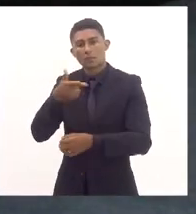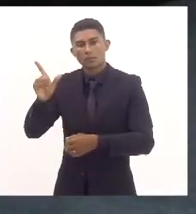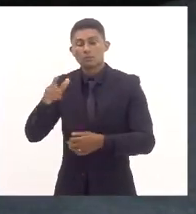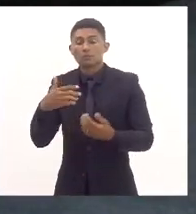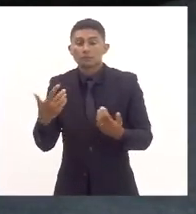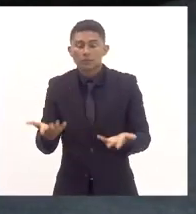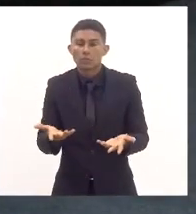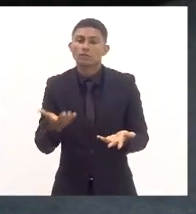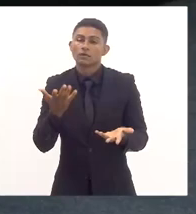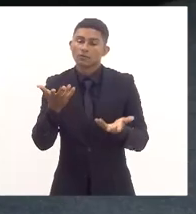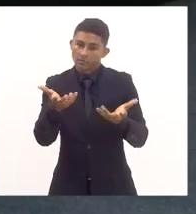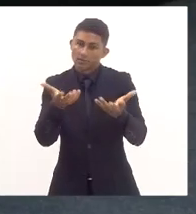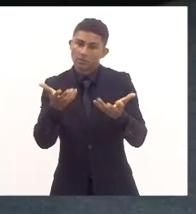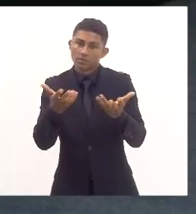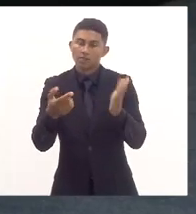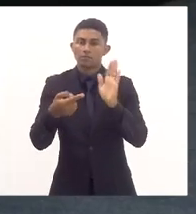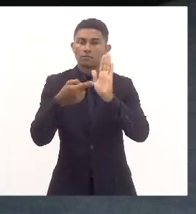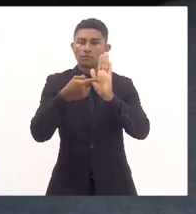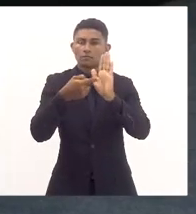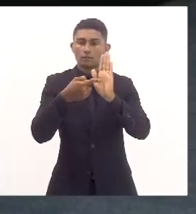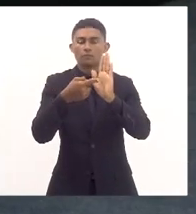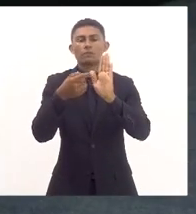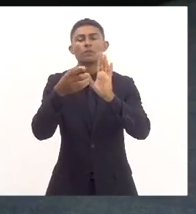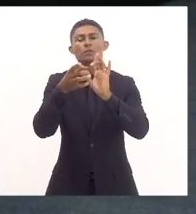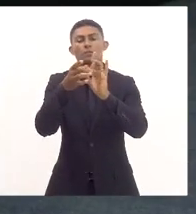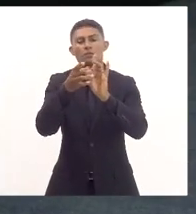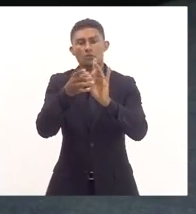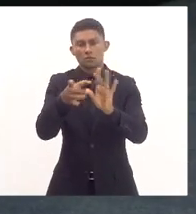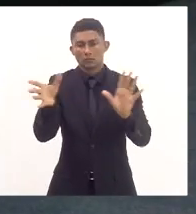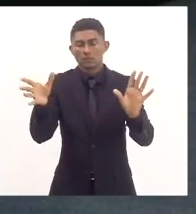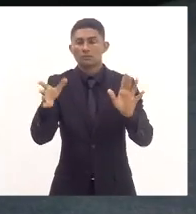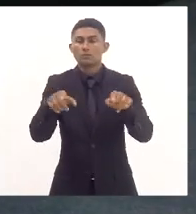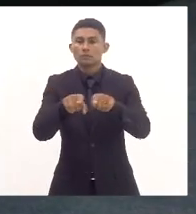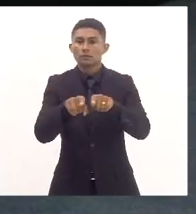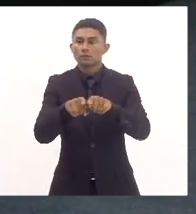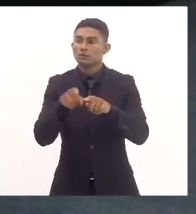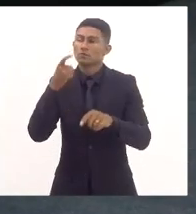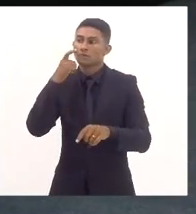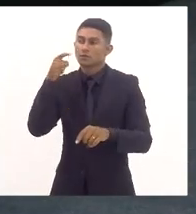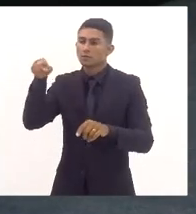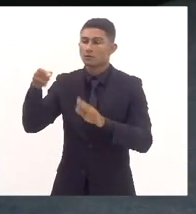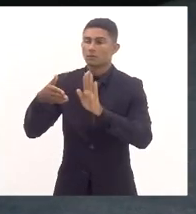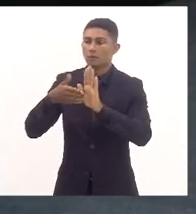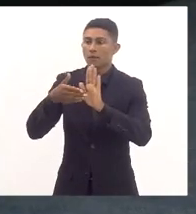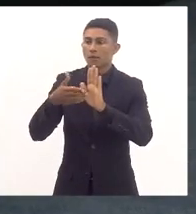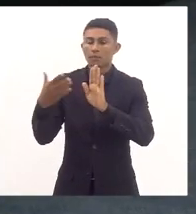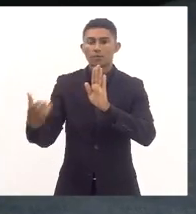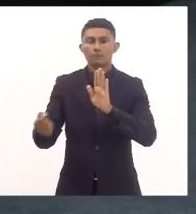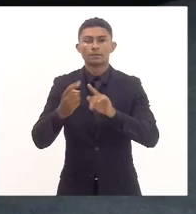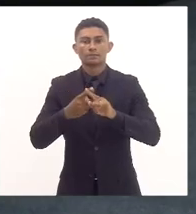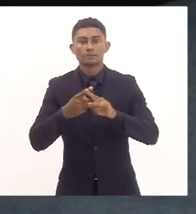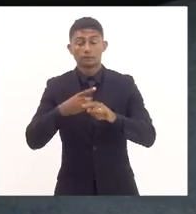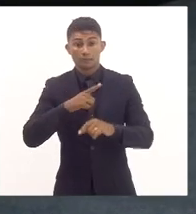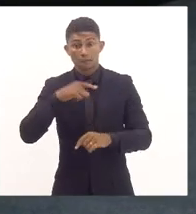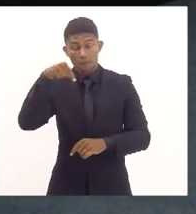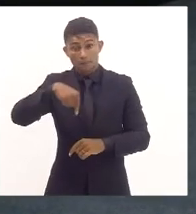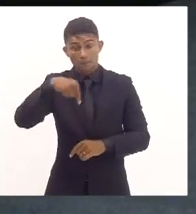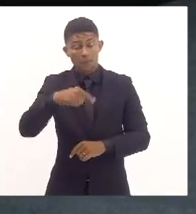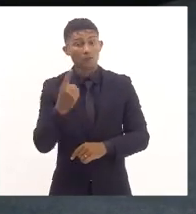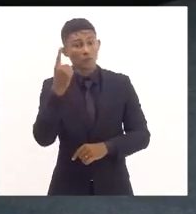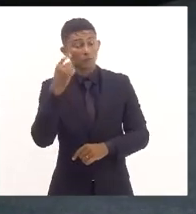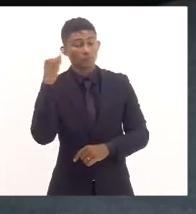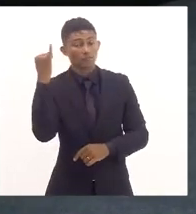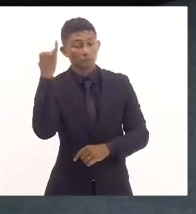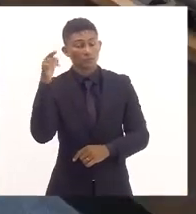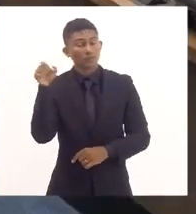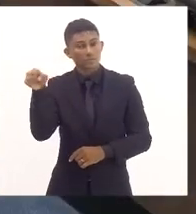manter autorizativo ainda acolher a proposta do que tem uma questão que debatido pelo pela volta